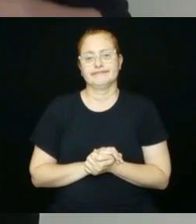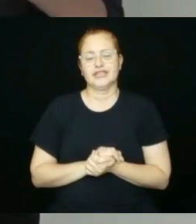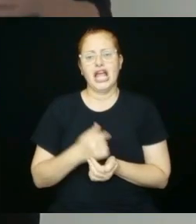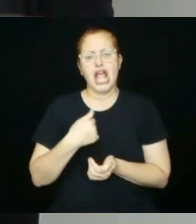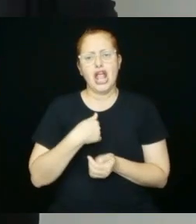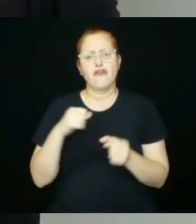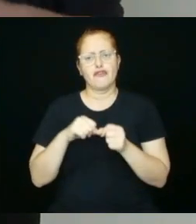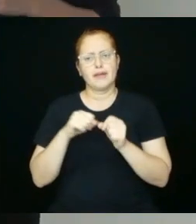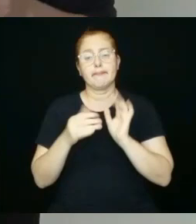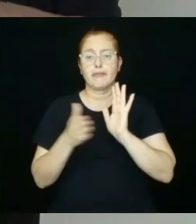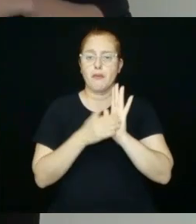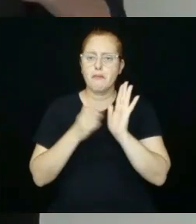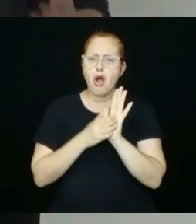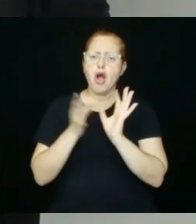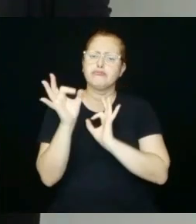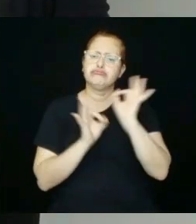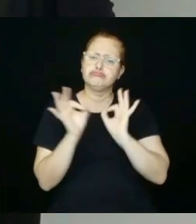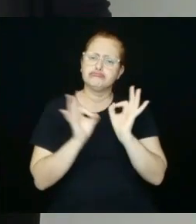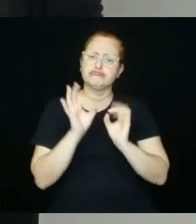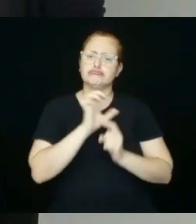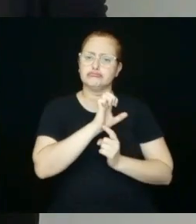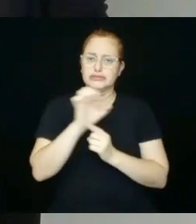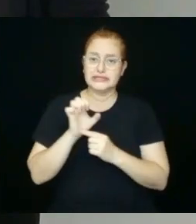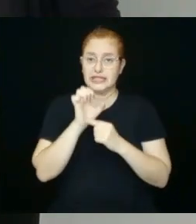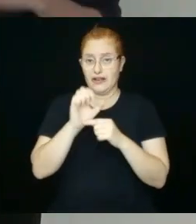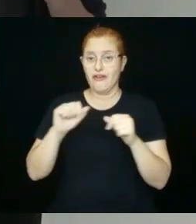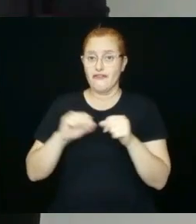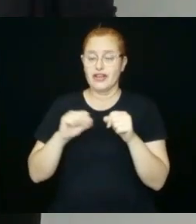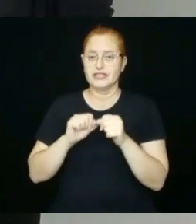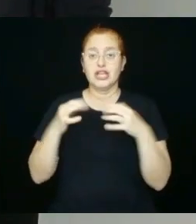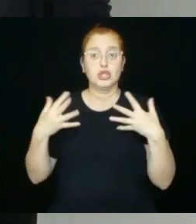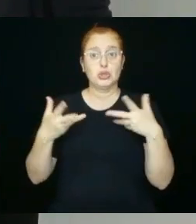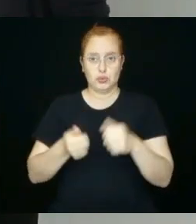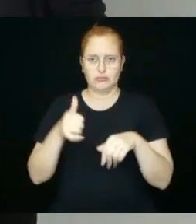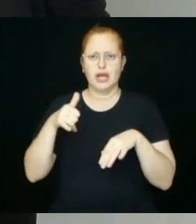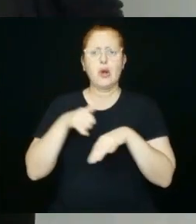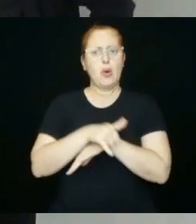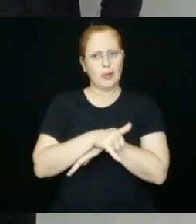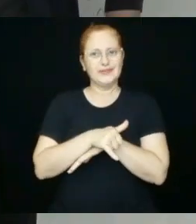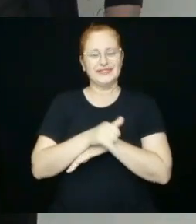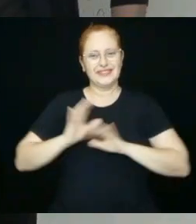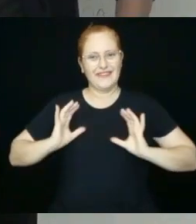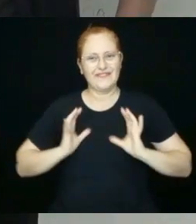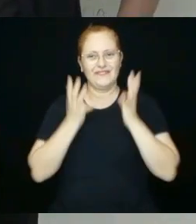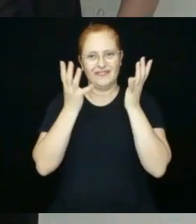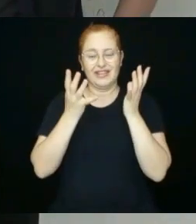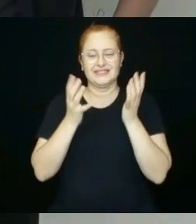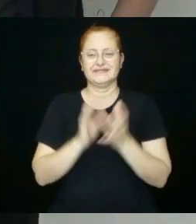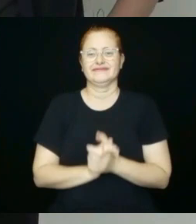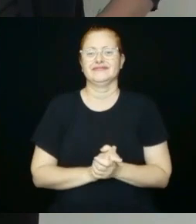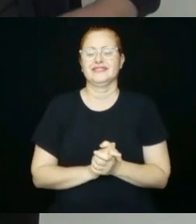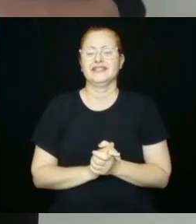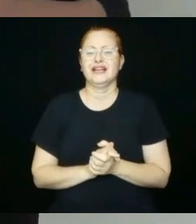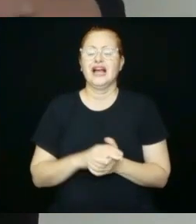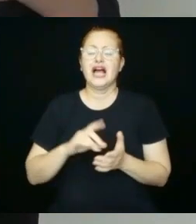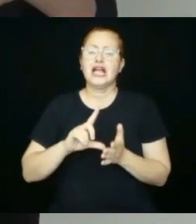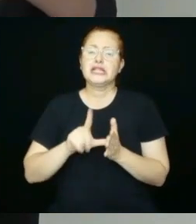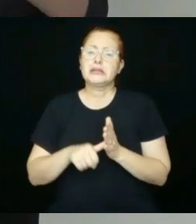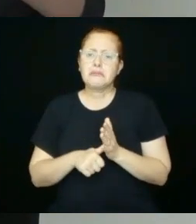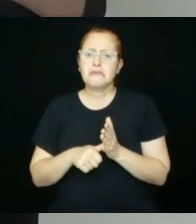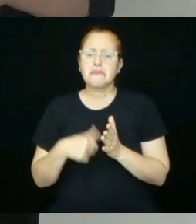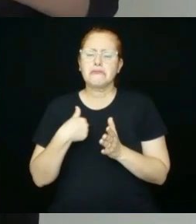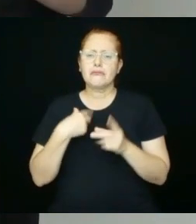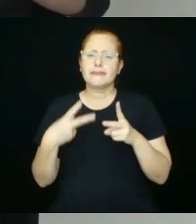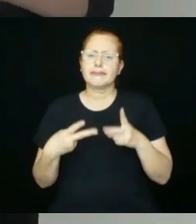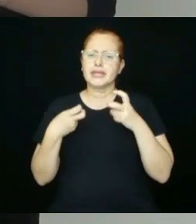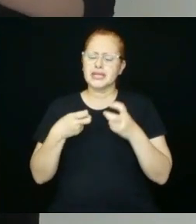eu fazia as propostas, eu montava a exposição, fazia tudo para fazer acontecer a coisa. E aí, mais pra frente, fui vendo